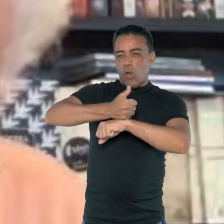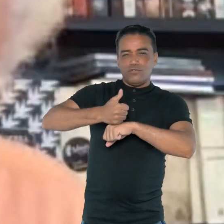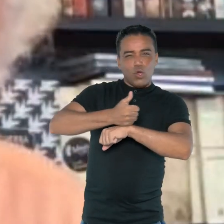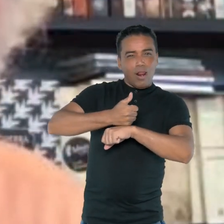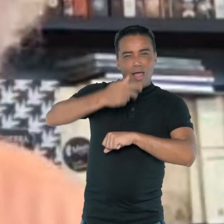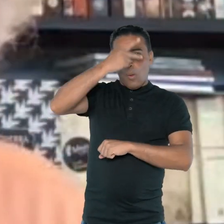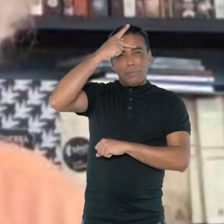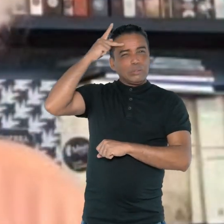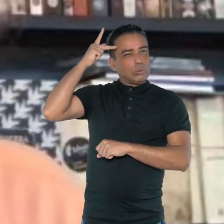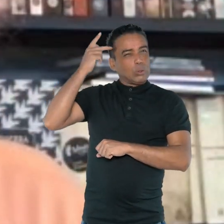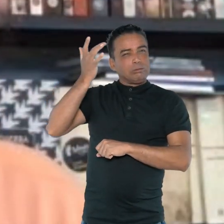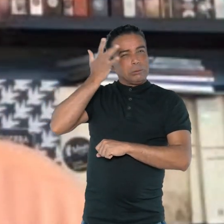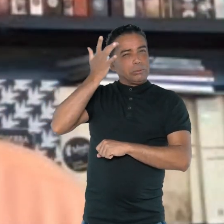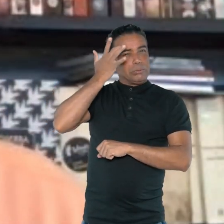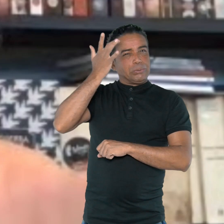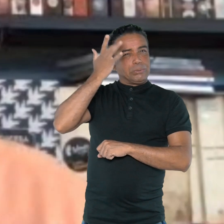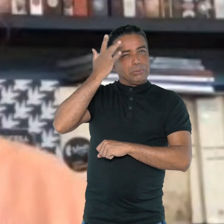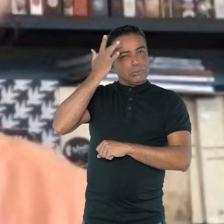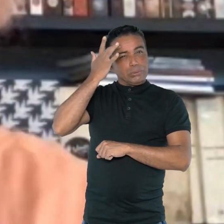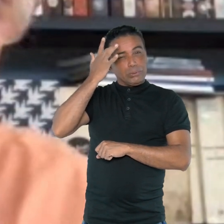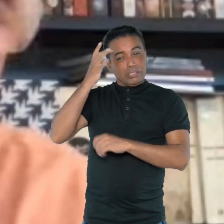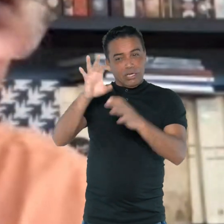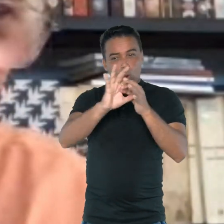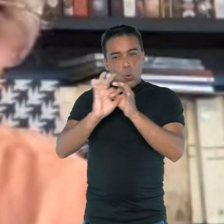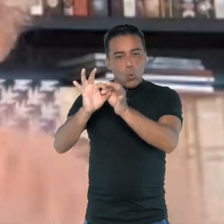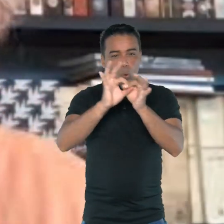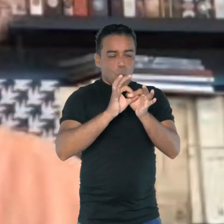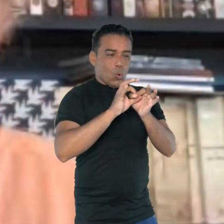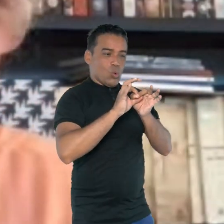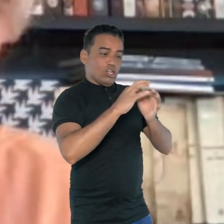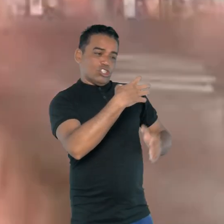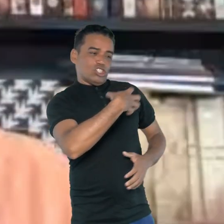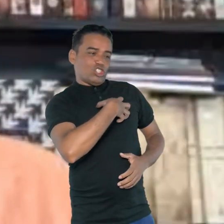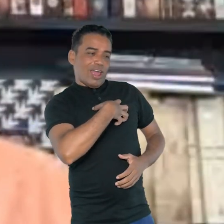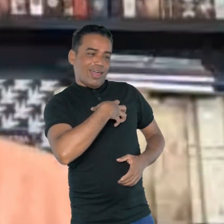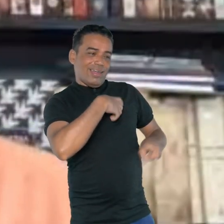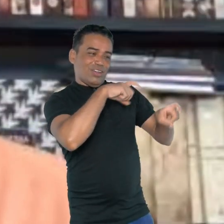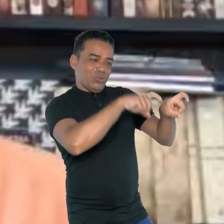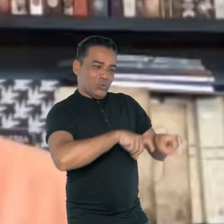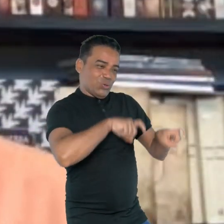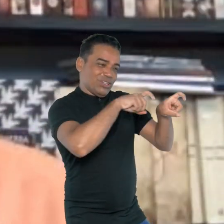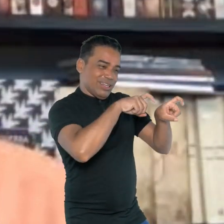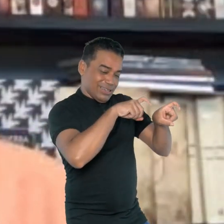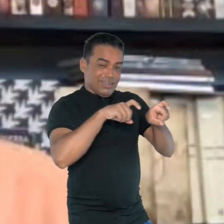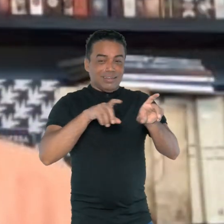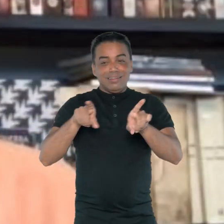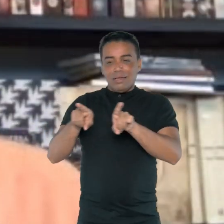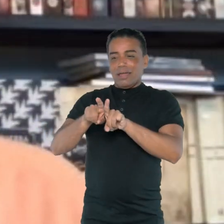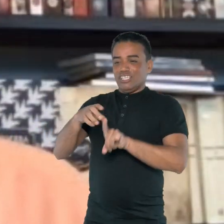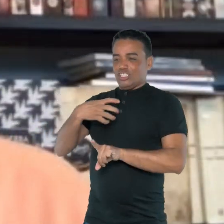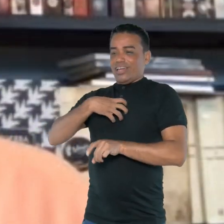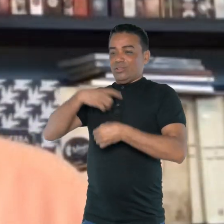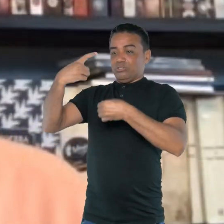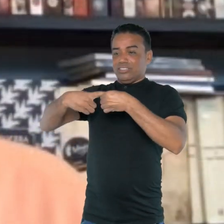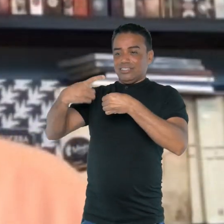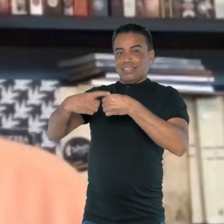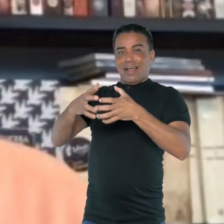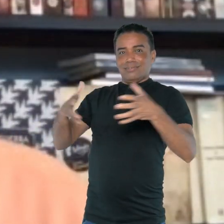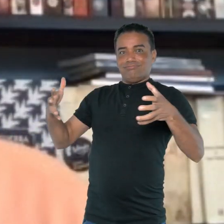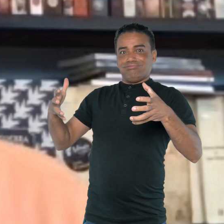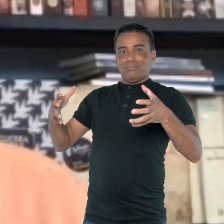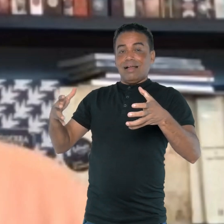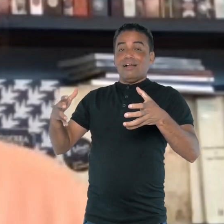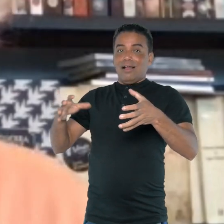nova expressão que reúne essa travessia toda, né?